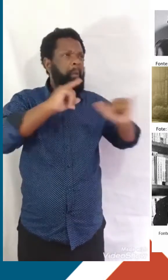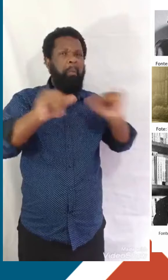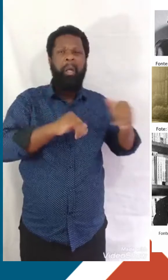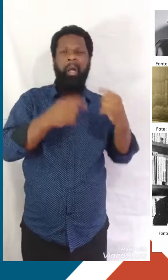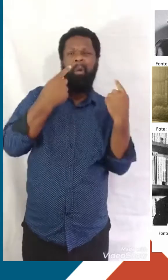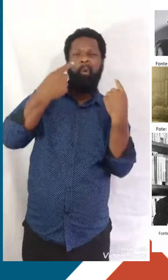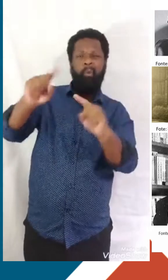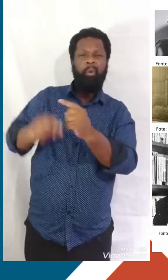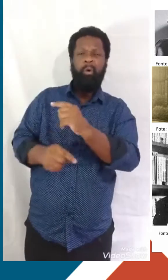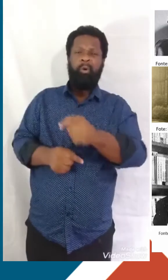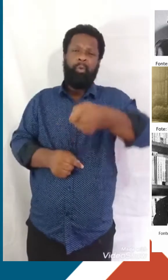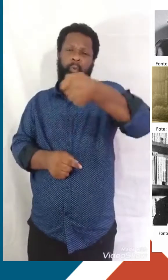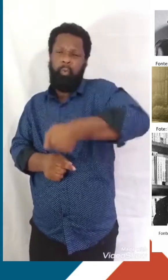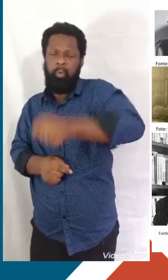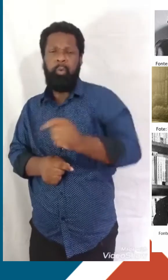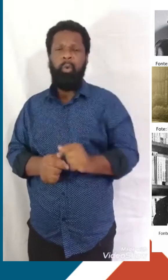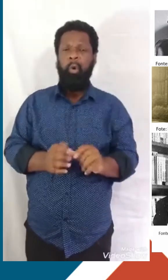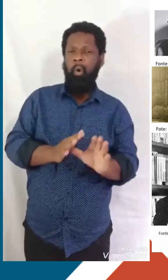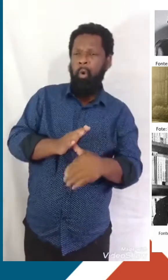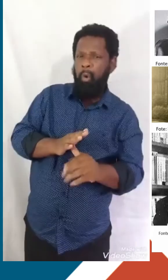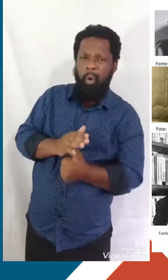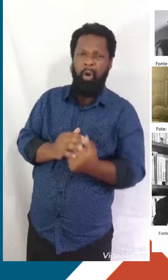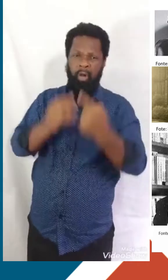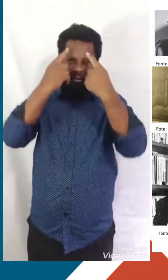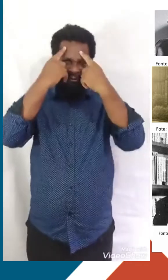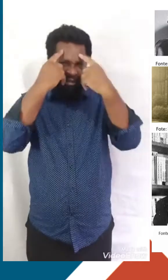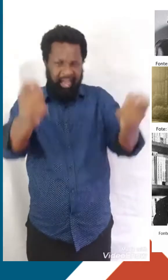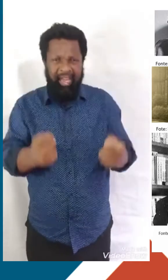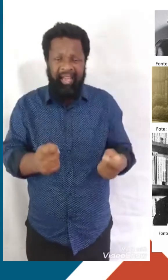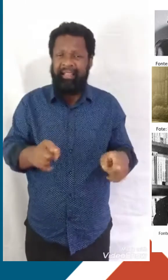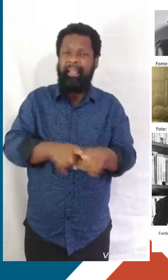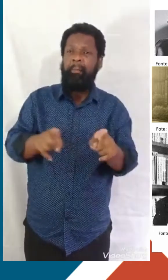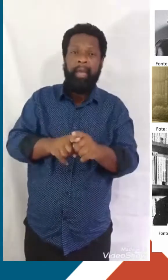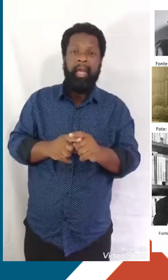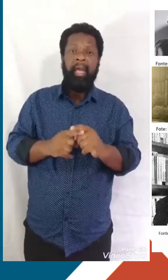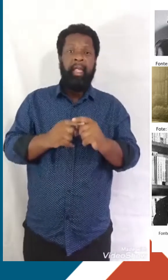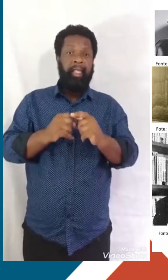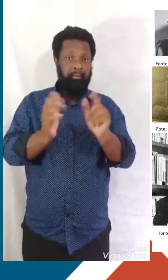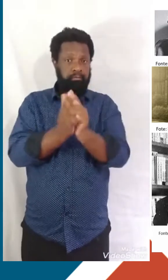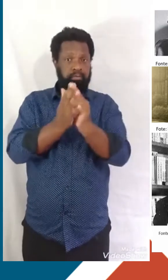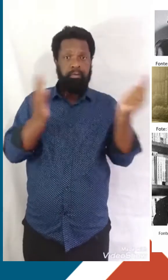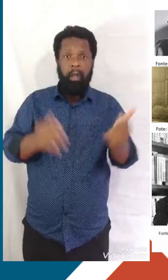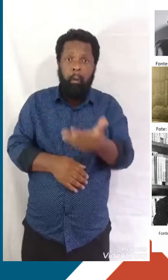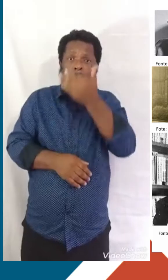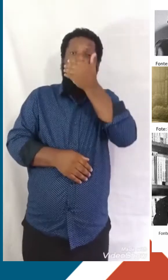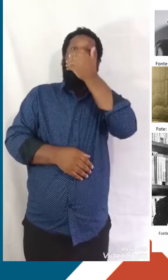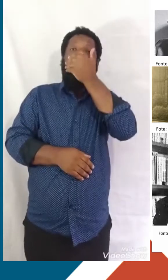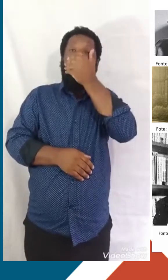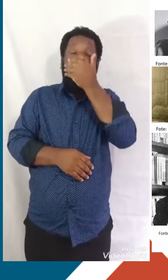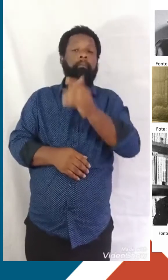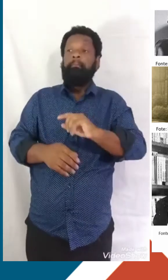contra a ditadura, a corrupção, a violência e a tentativa de silenciamento da imprensa e